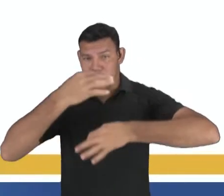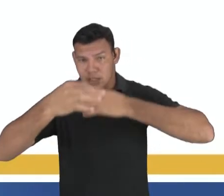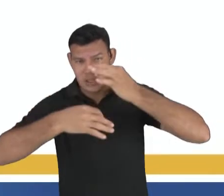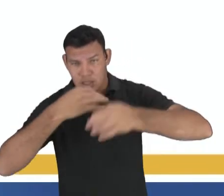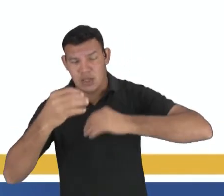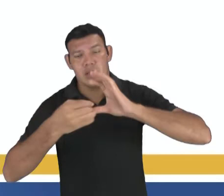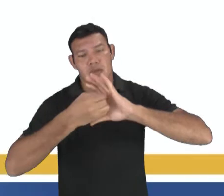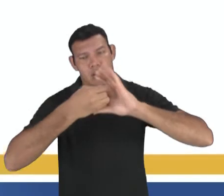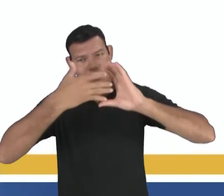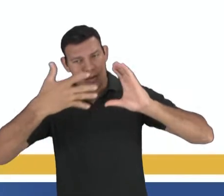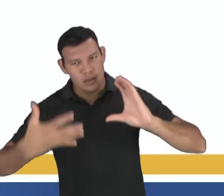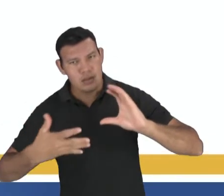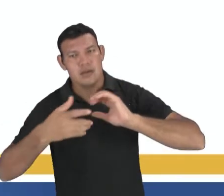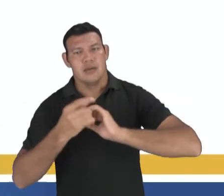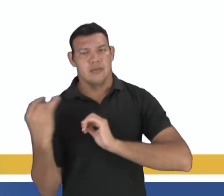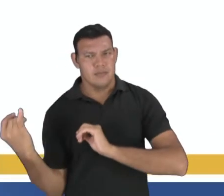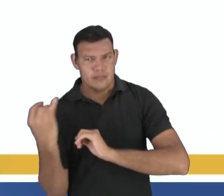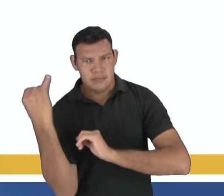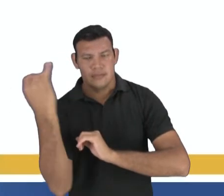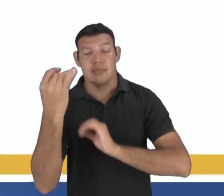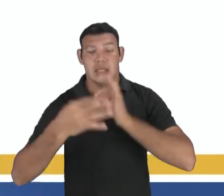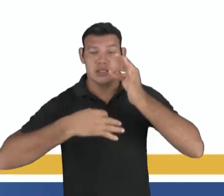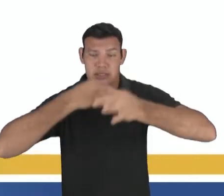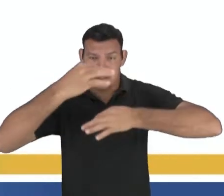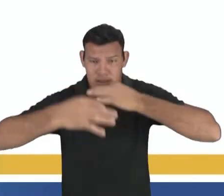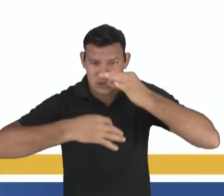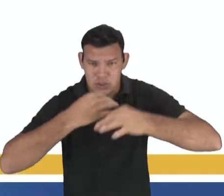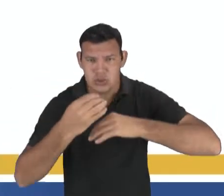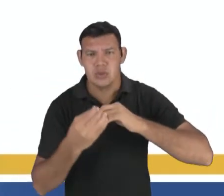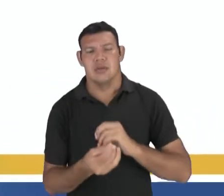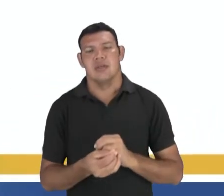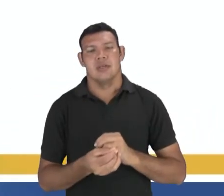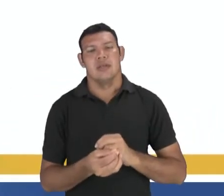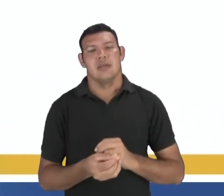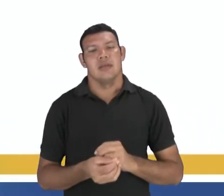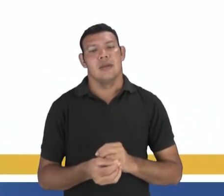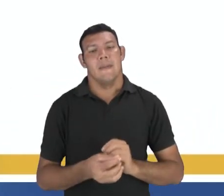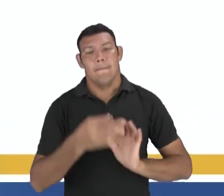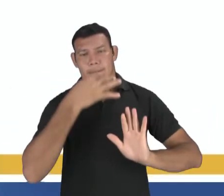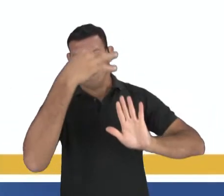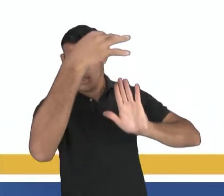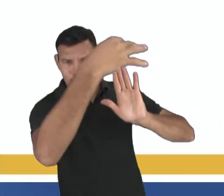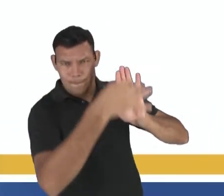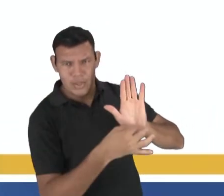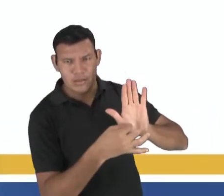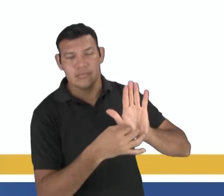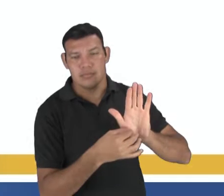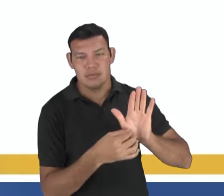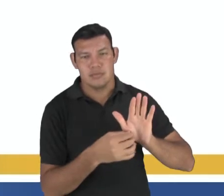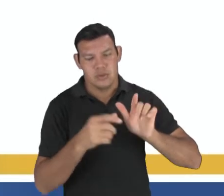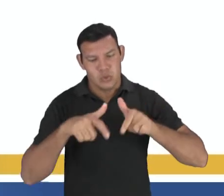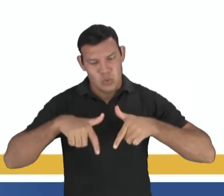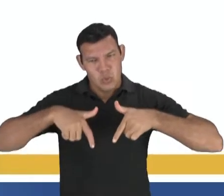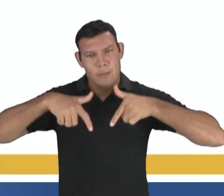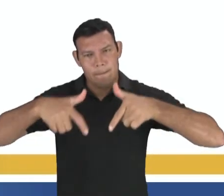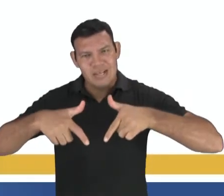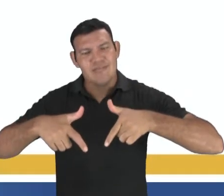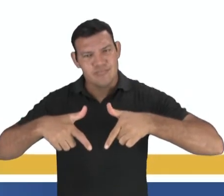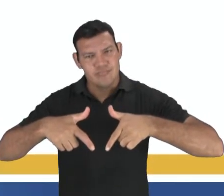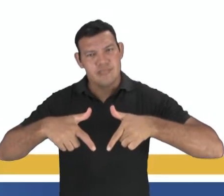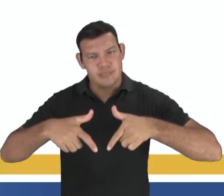essa qualidade quando eu estou falando de importância da leitura, um leitor crítico que coloca o seu posicionamento diante do que